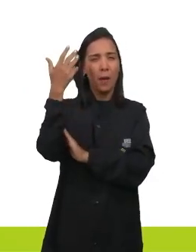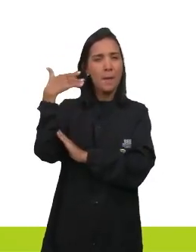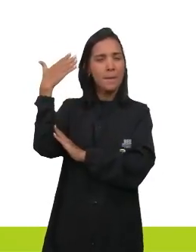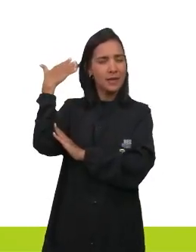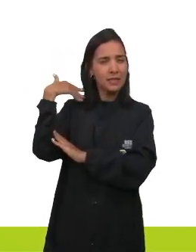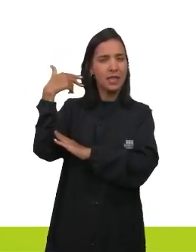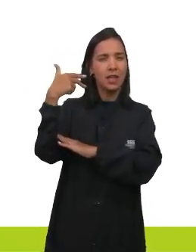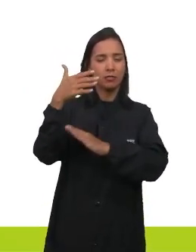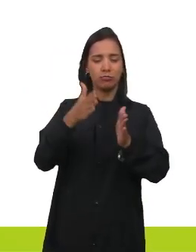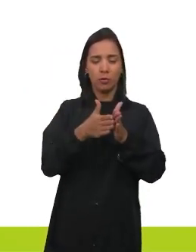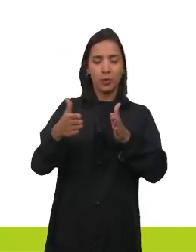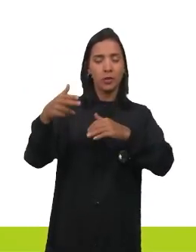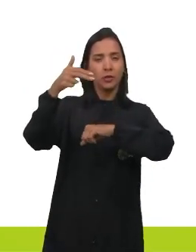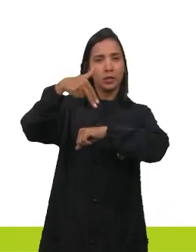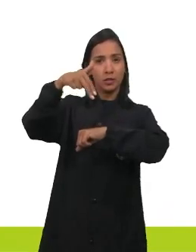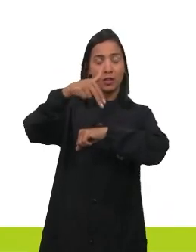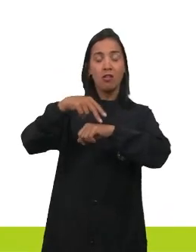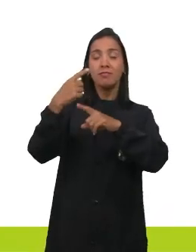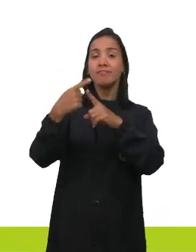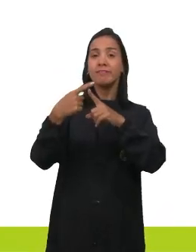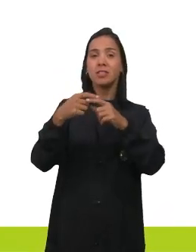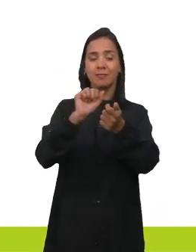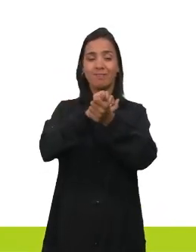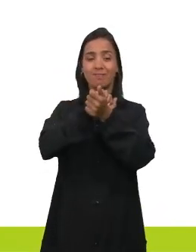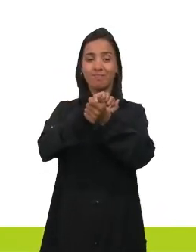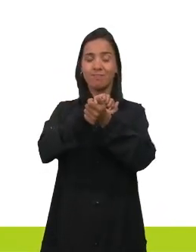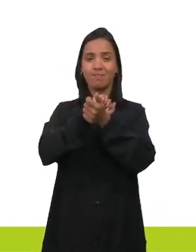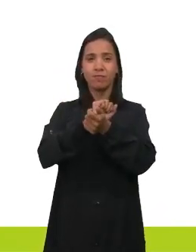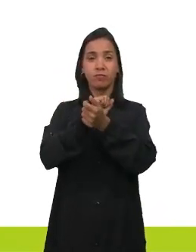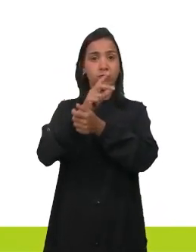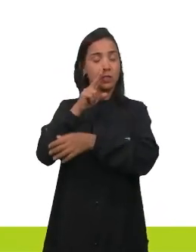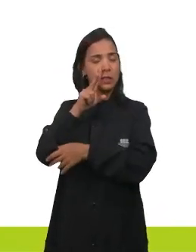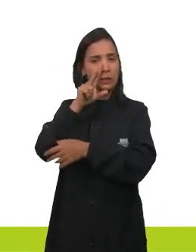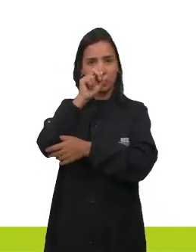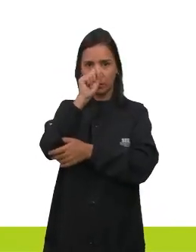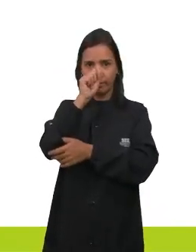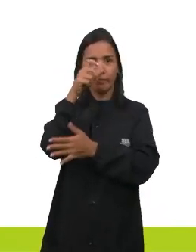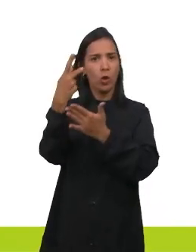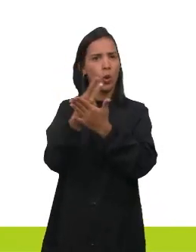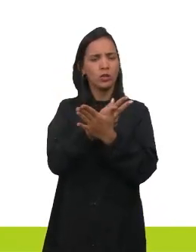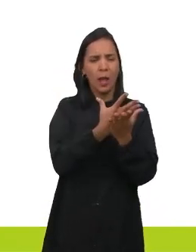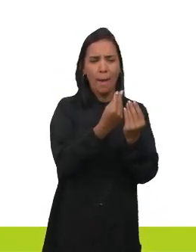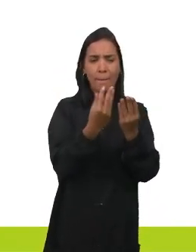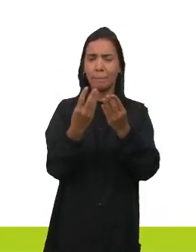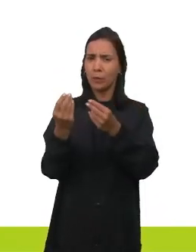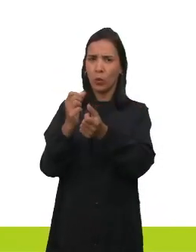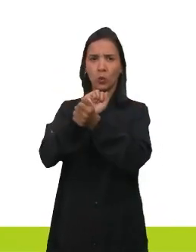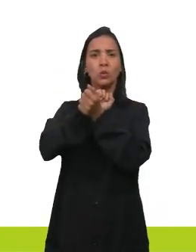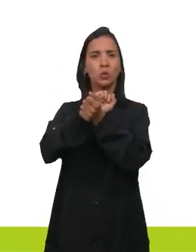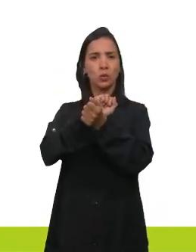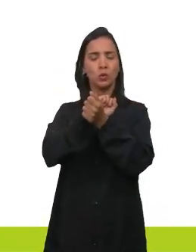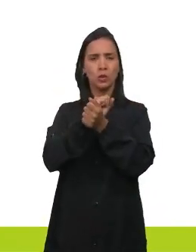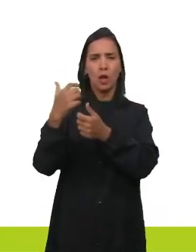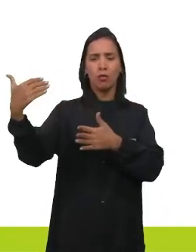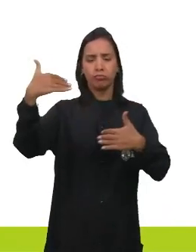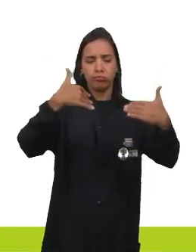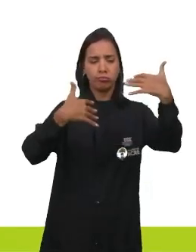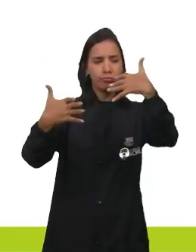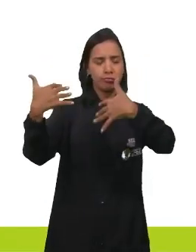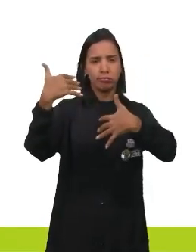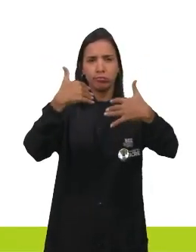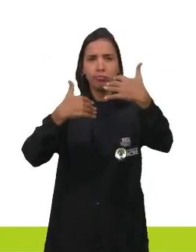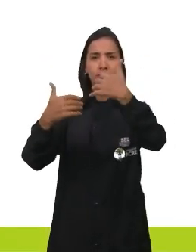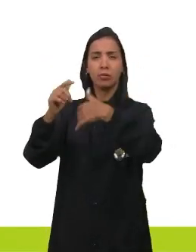nacional, em época em que a escravidão ainda era vigente no país. Então, a partir dessas imagens que nós